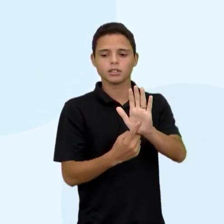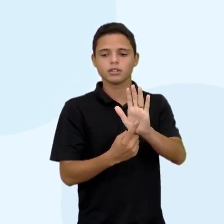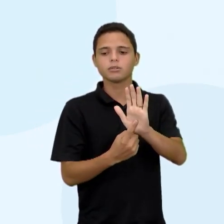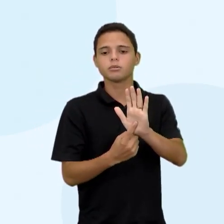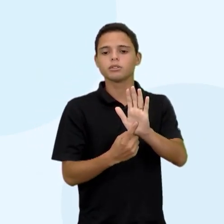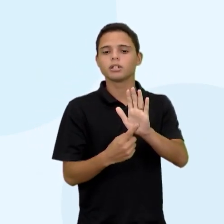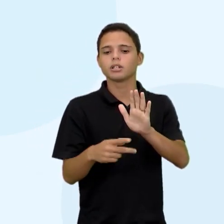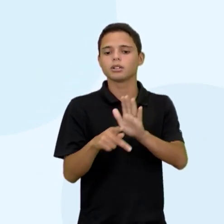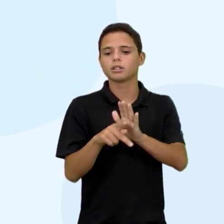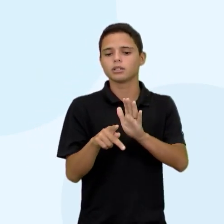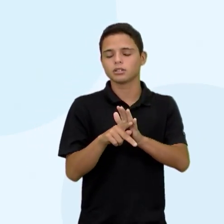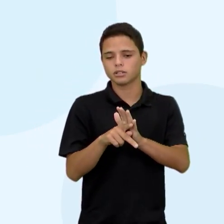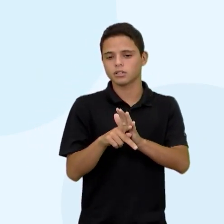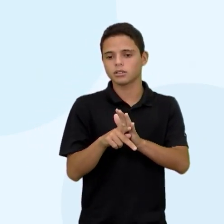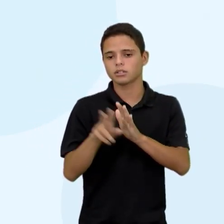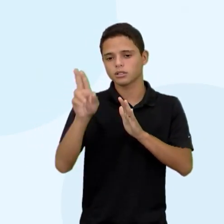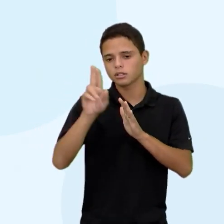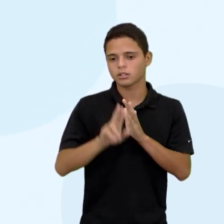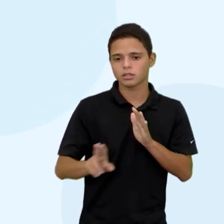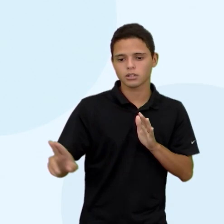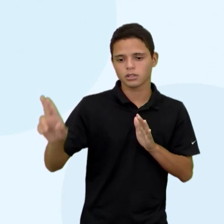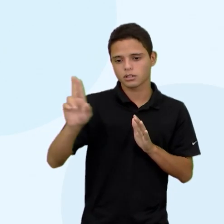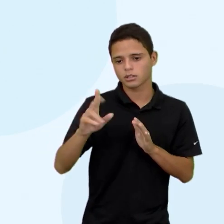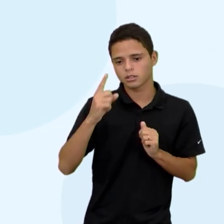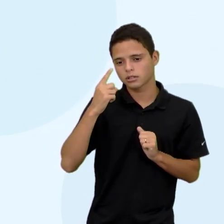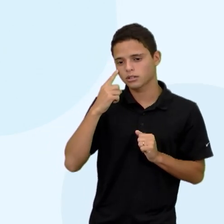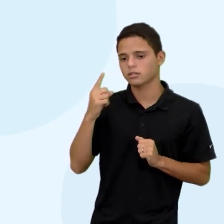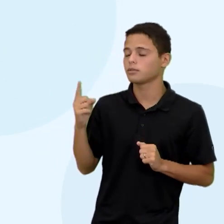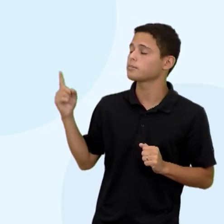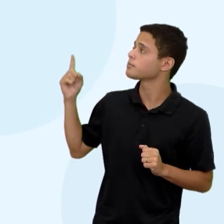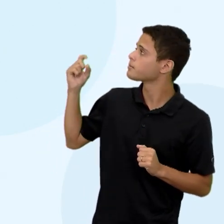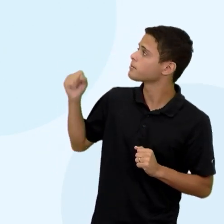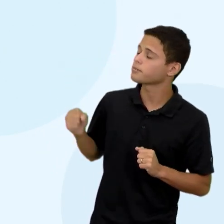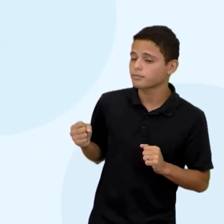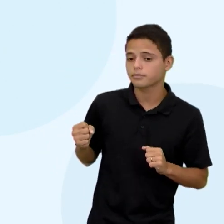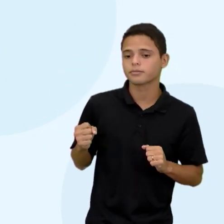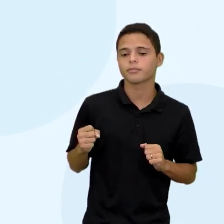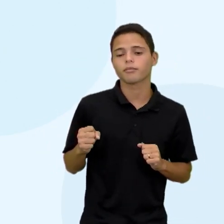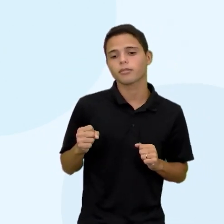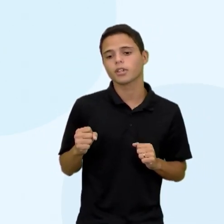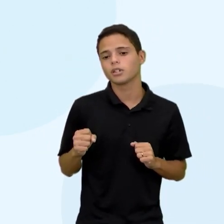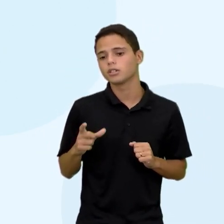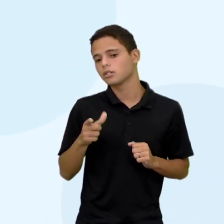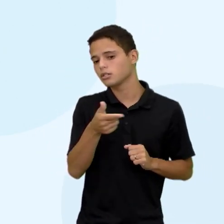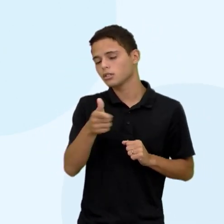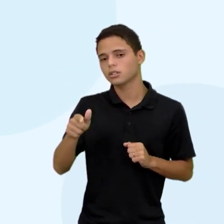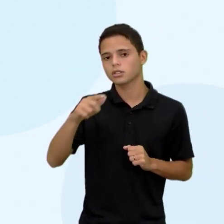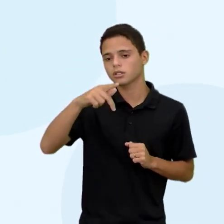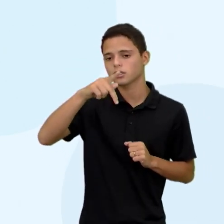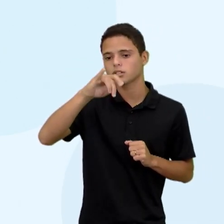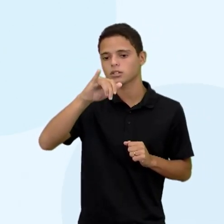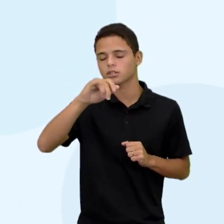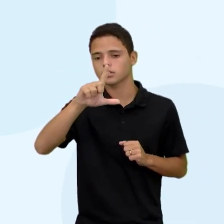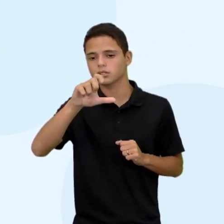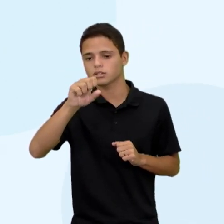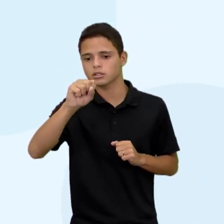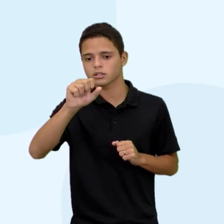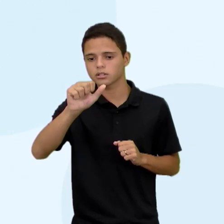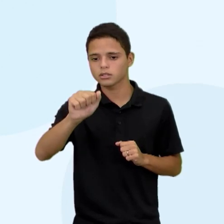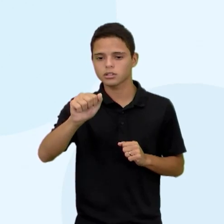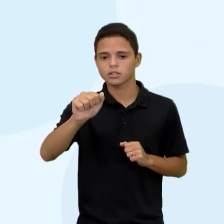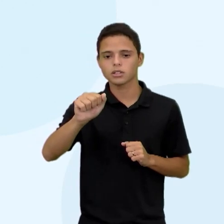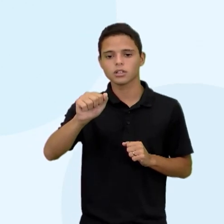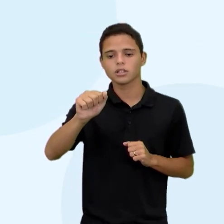a prancha, né, que eu coloquei o velcro para ele colar. Esse aluno, ele já não faz a pinça nem palmar, mas ele consegue entre os